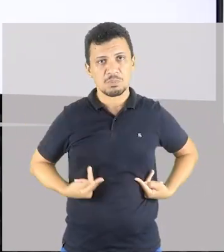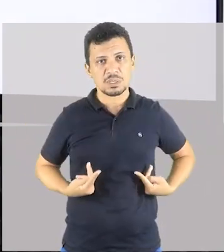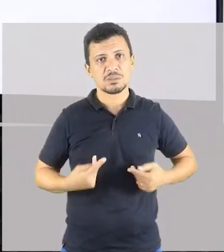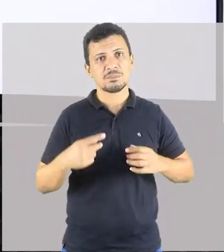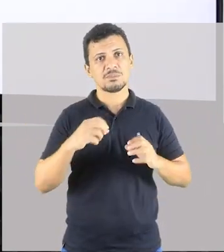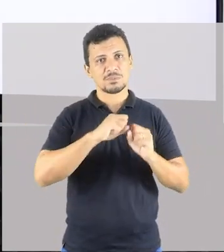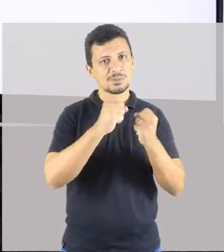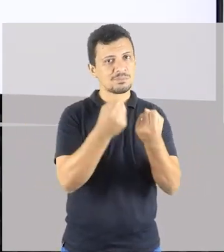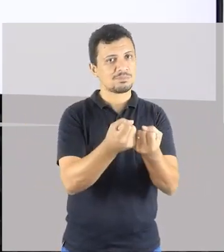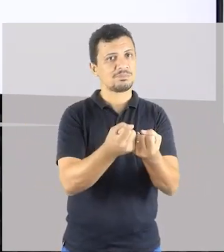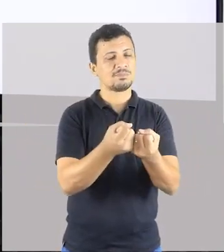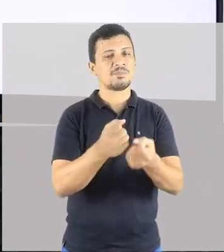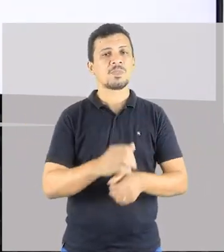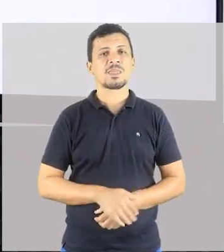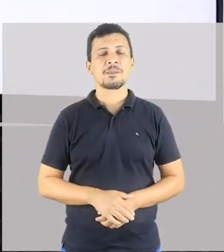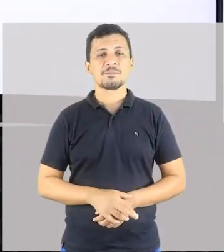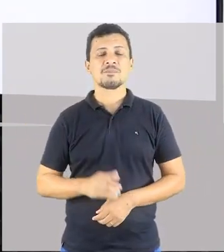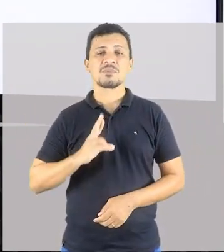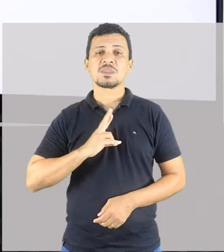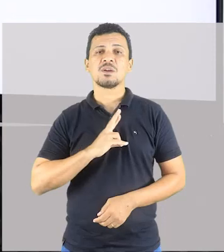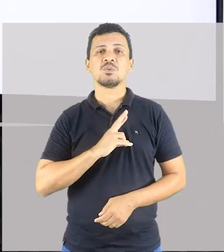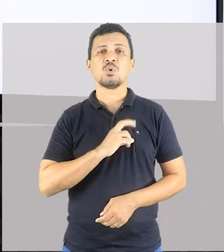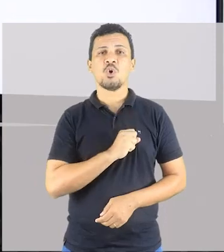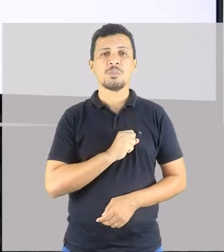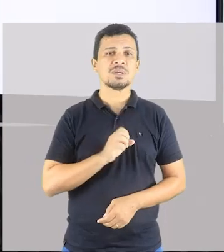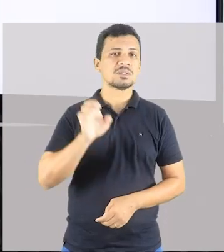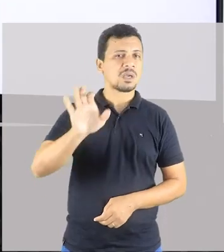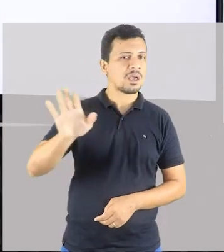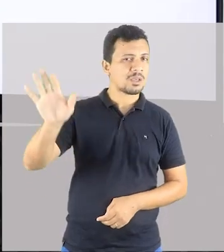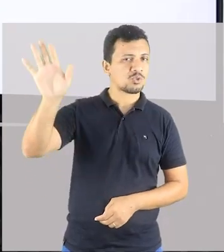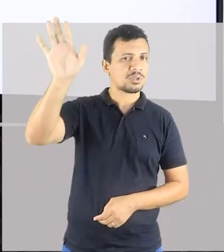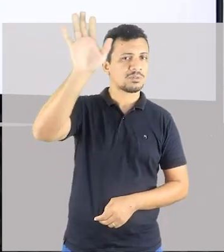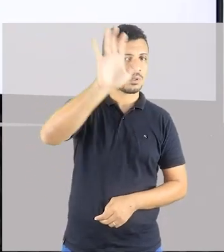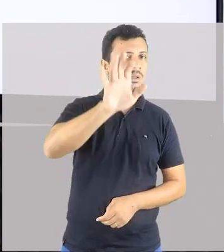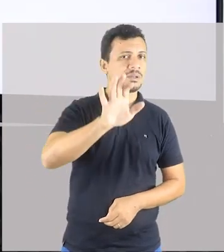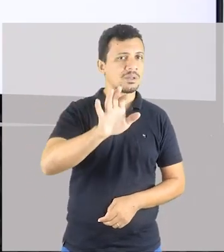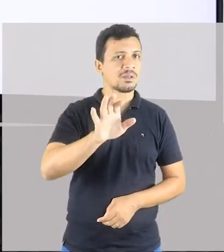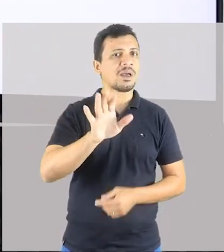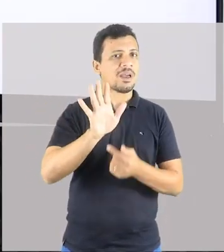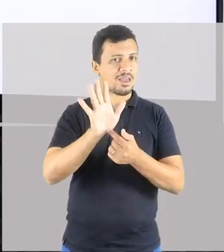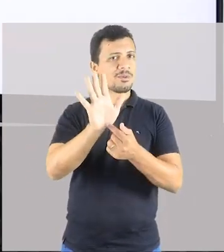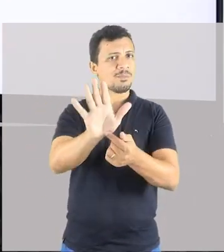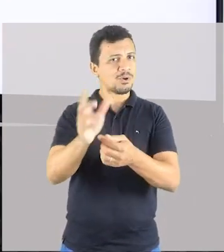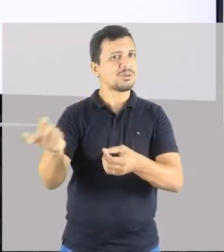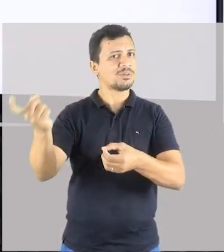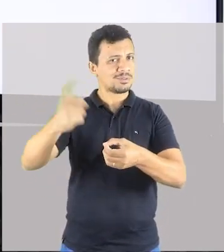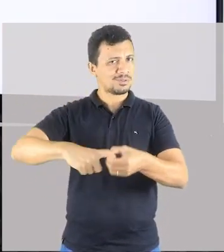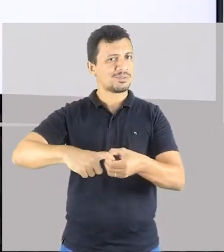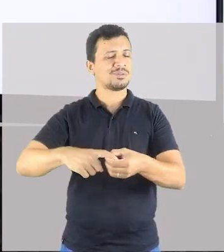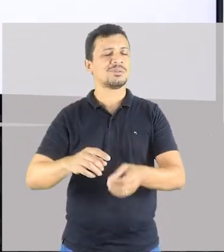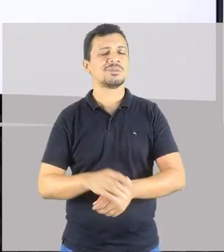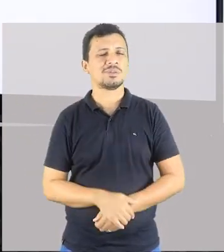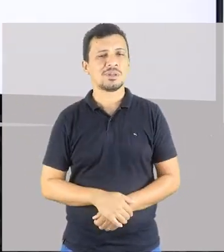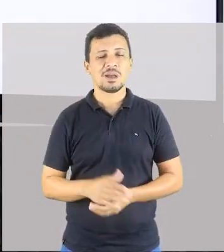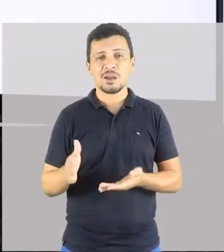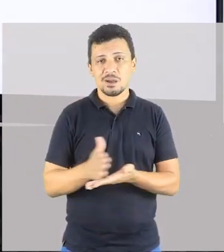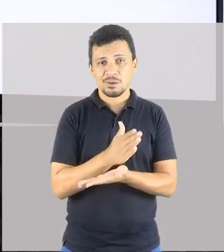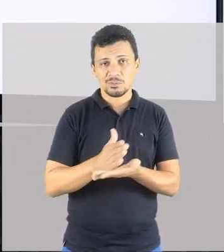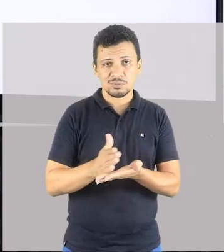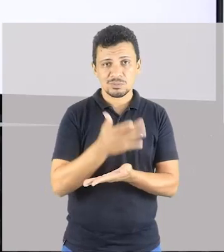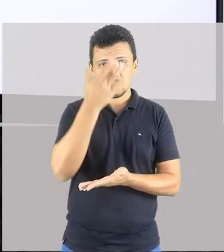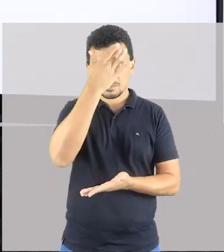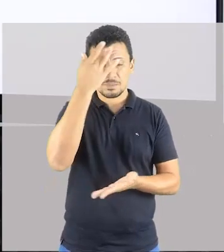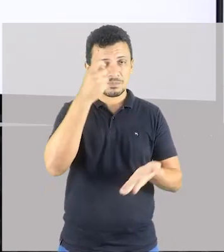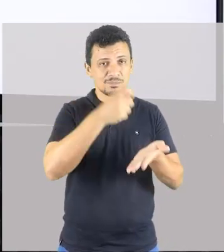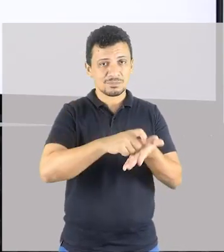certo? Então, no romance regionalista, isso é retomado. Então, alguns autores associam como